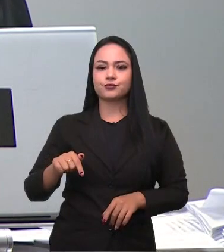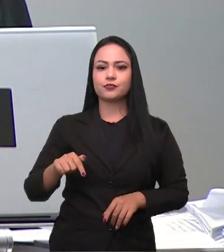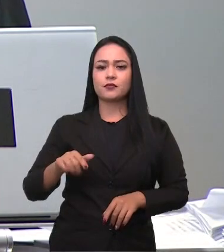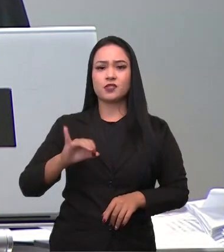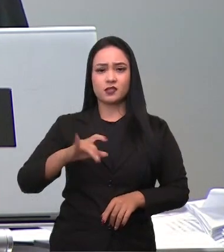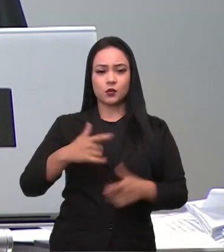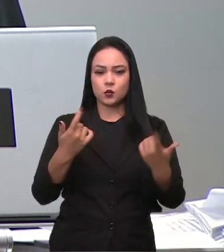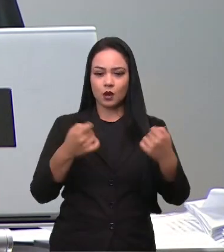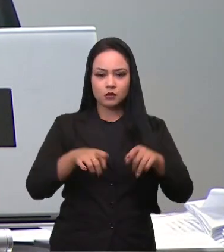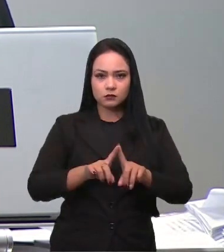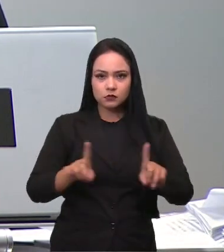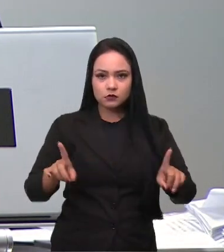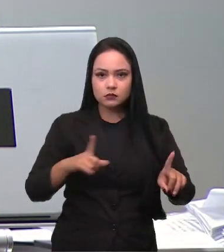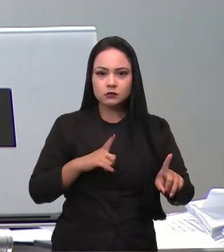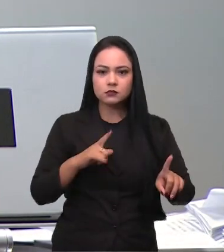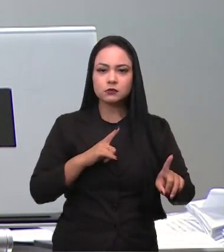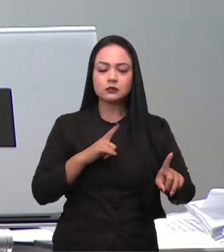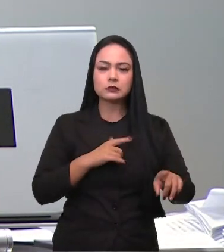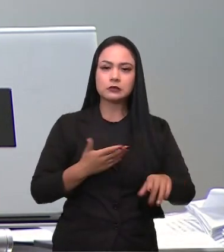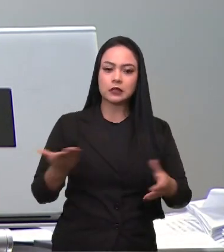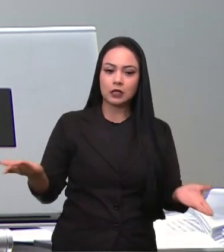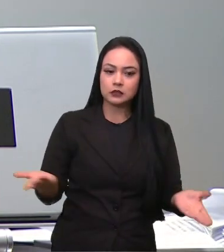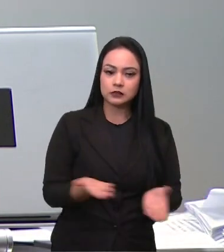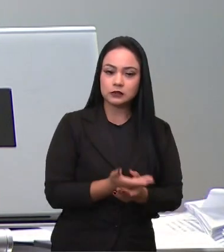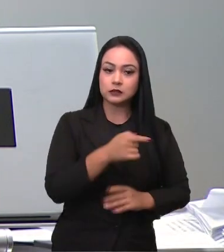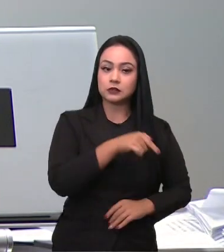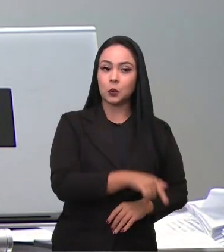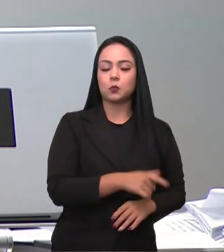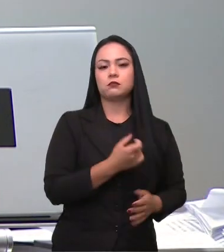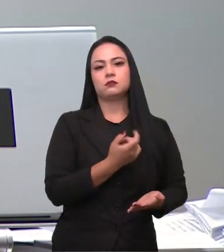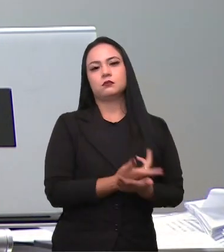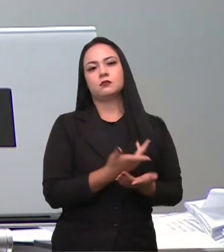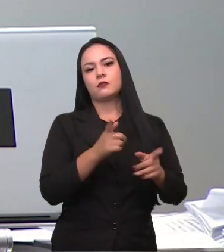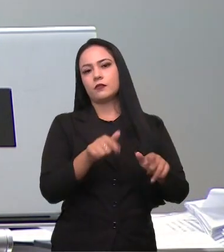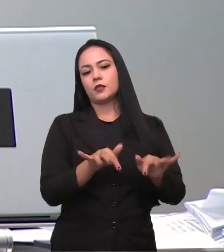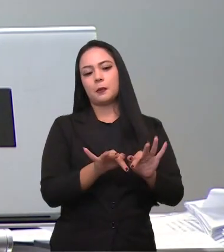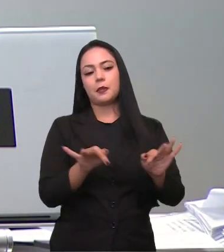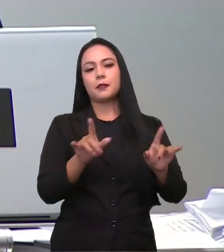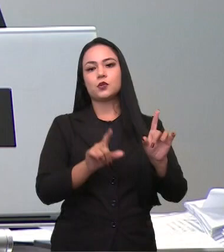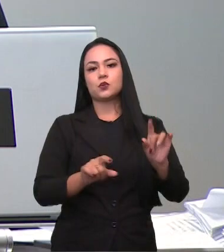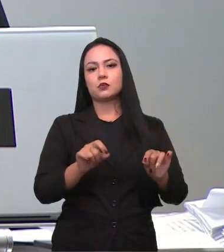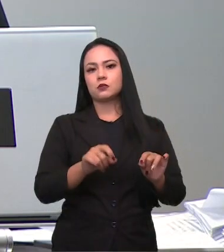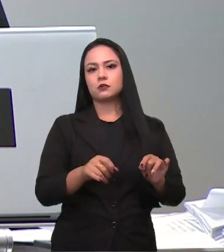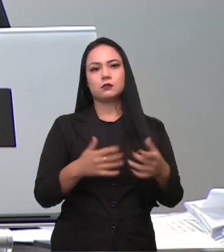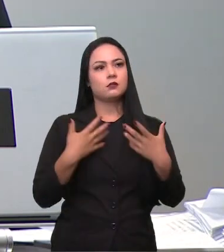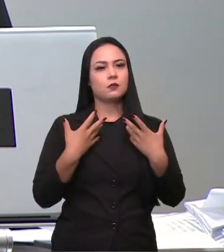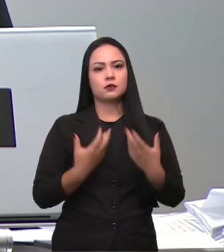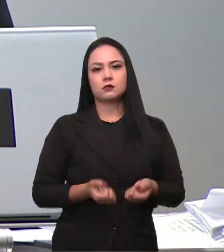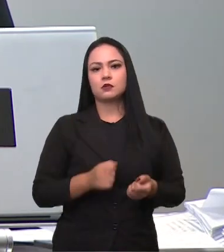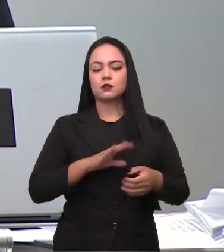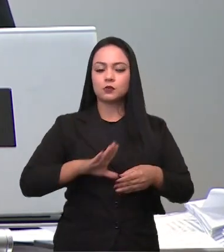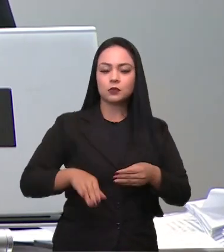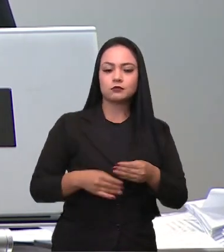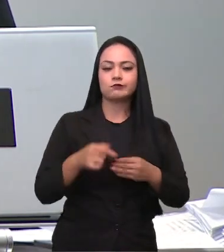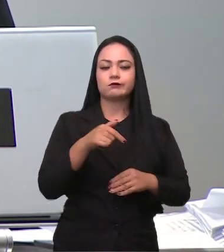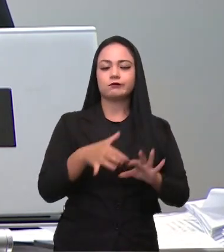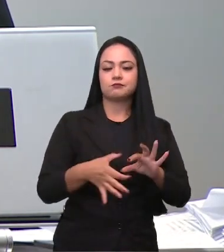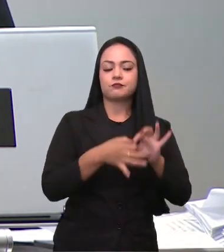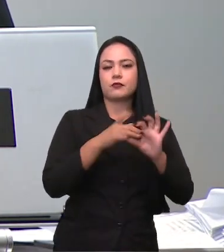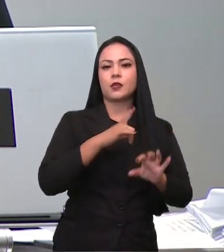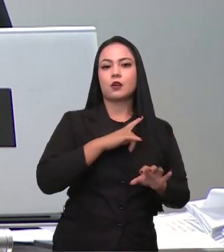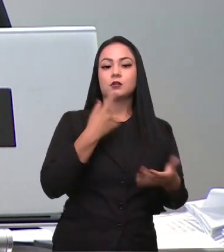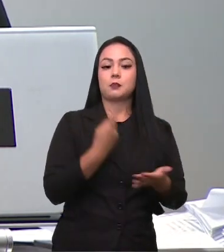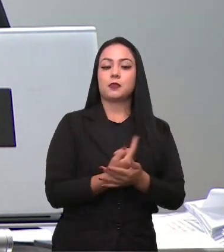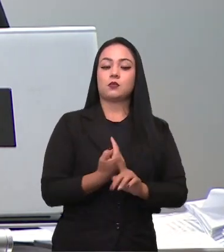houver necessidade de entrar com ações decisórias é simplesmente é negar a vinculação que existe dos